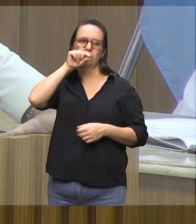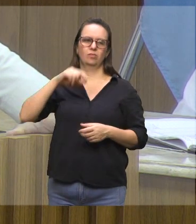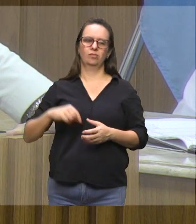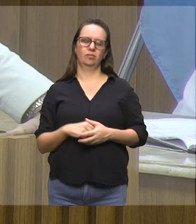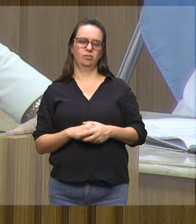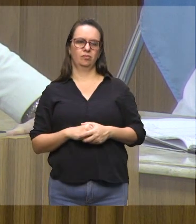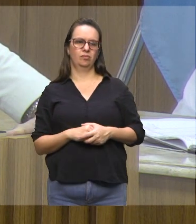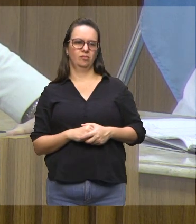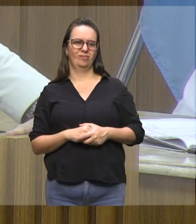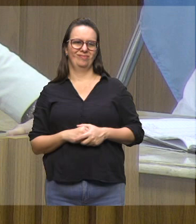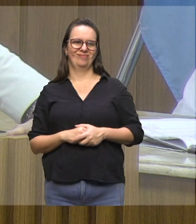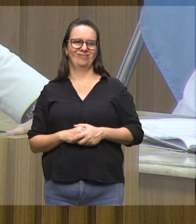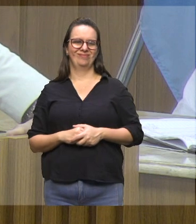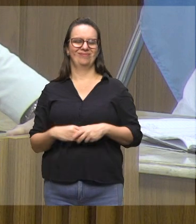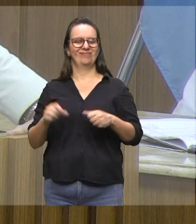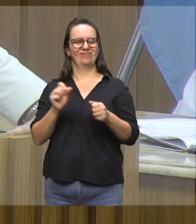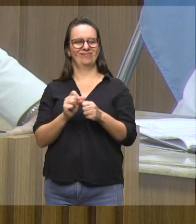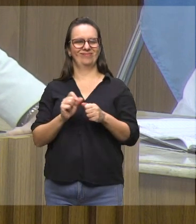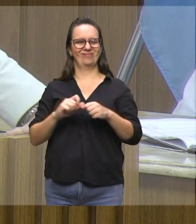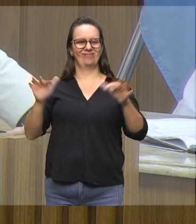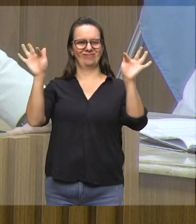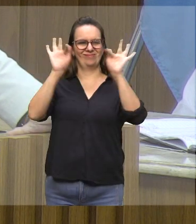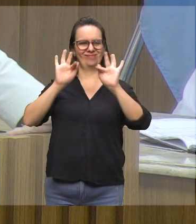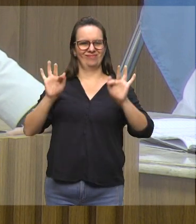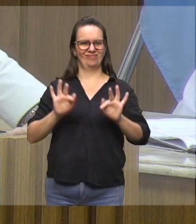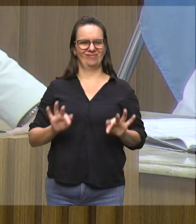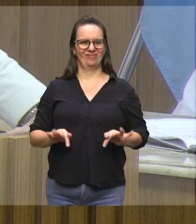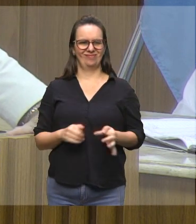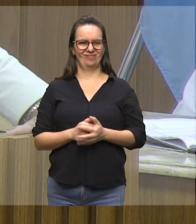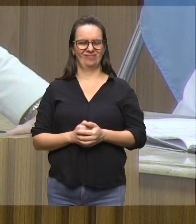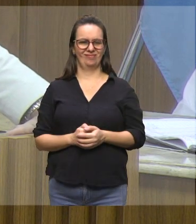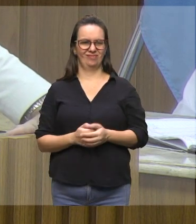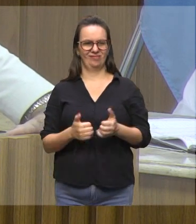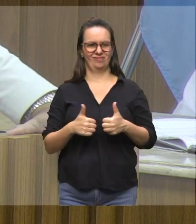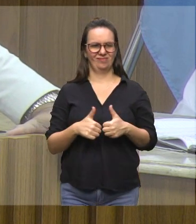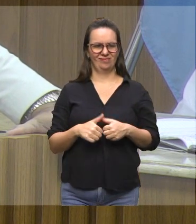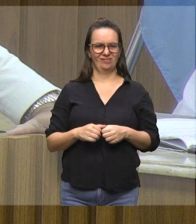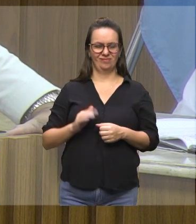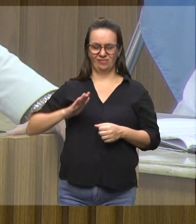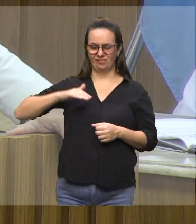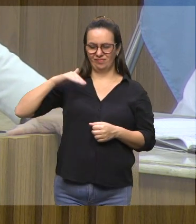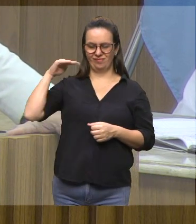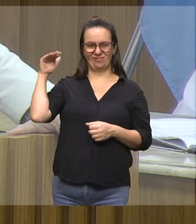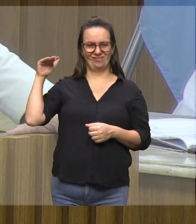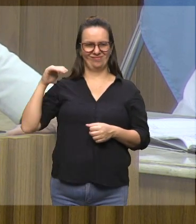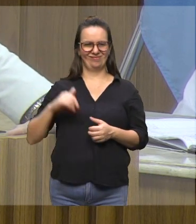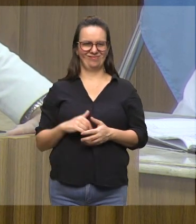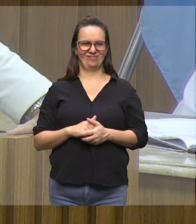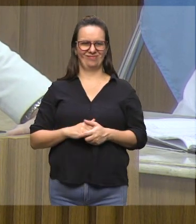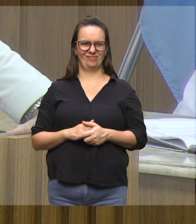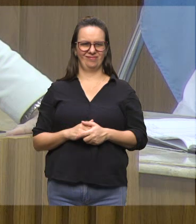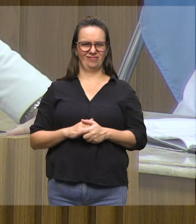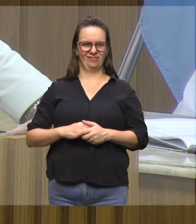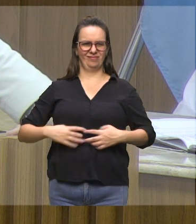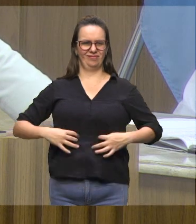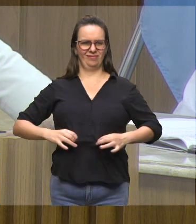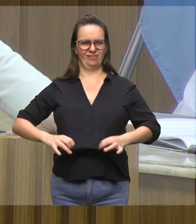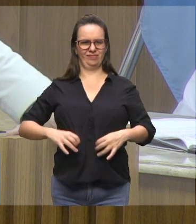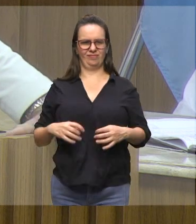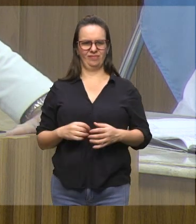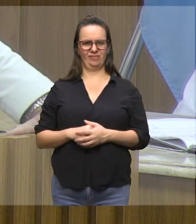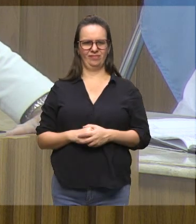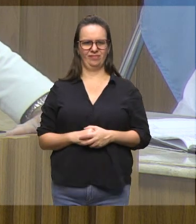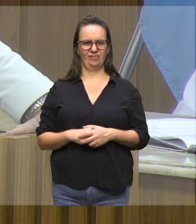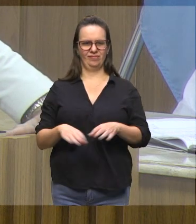que nos deixou muito felizes. Está bem lá para cima da tabela também. Quero parabenizar também aqui que